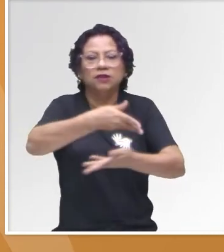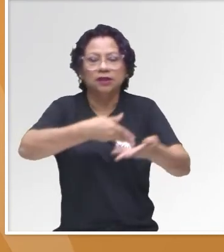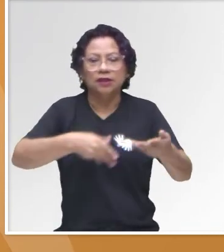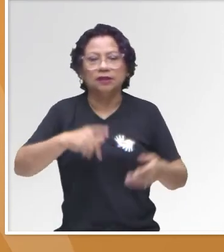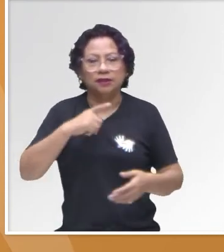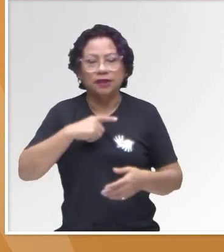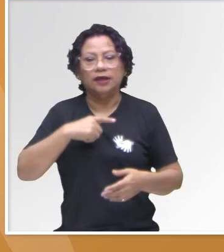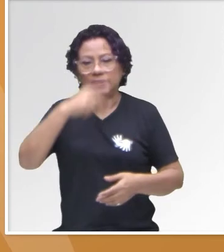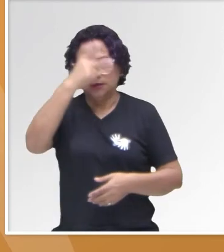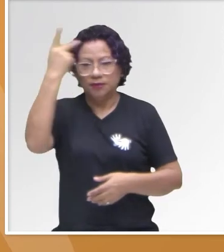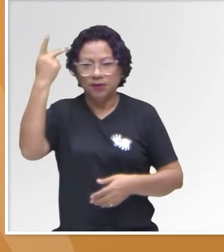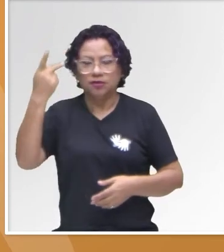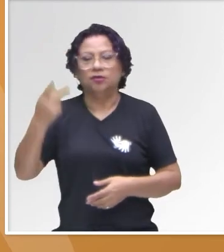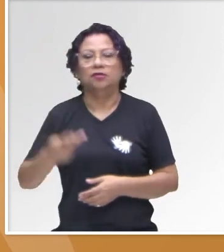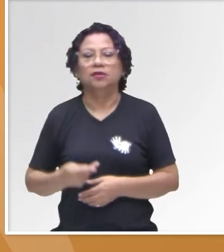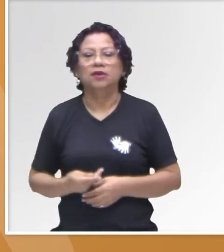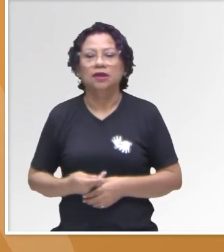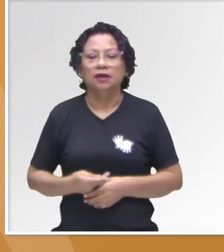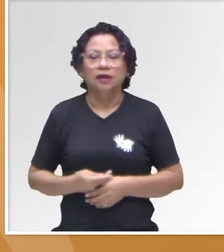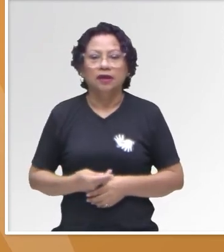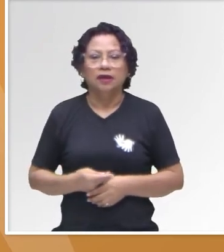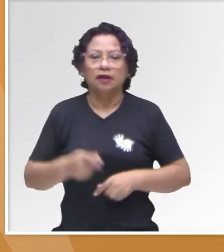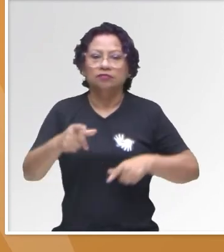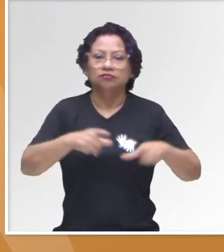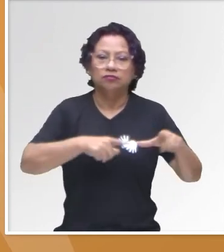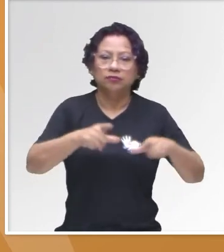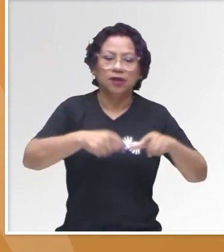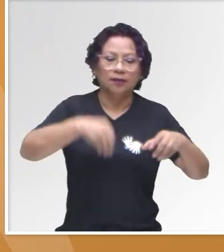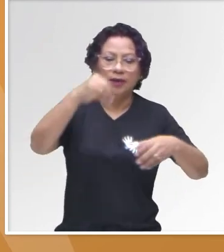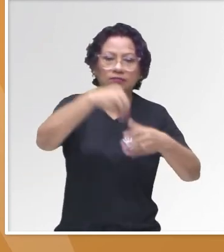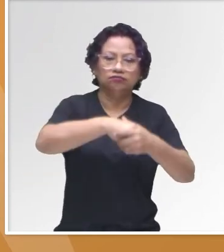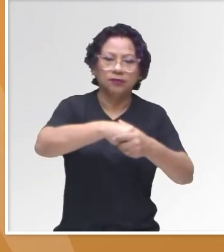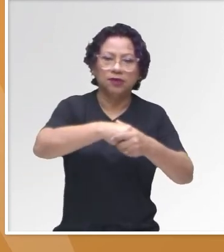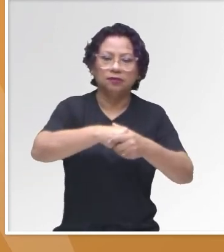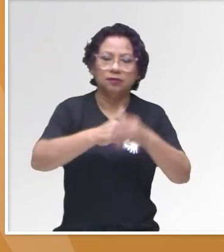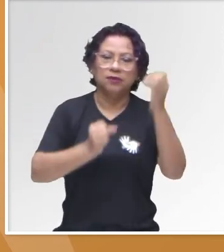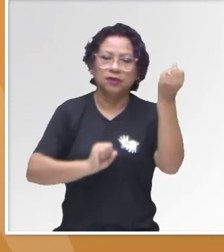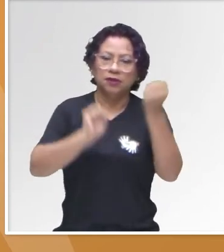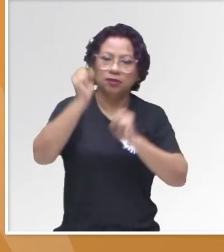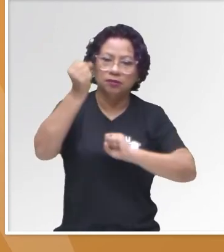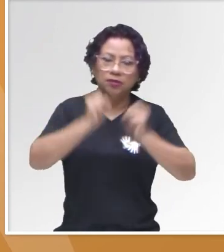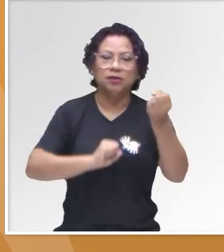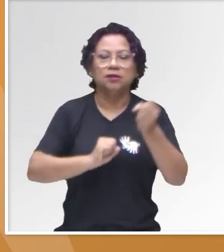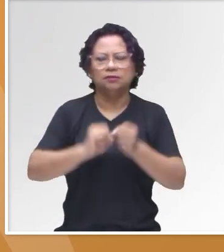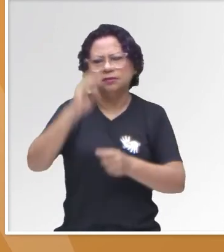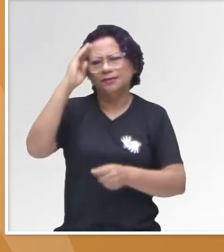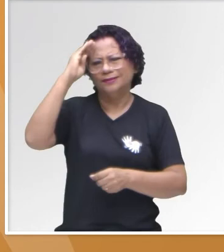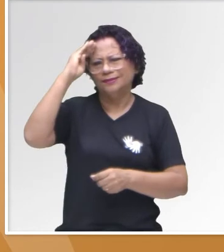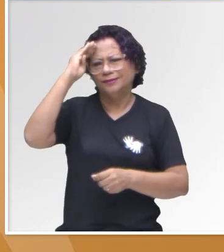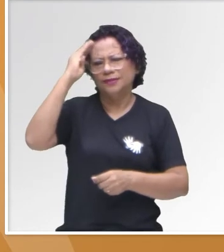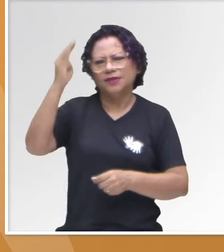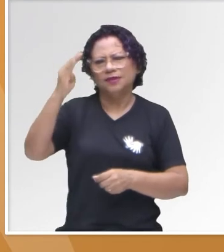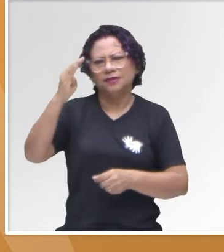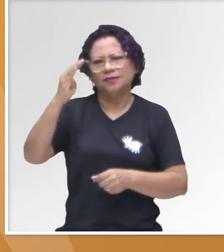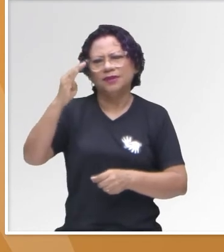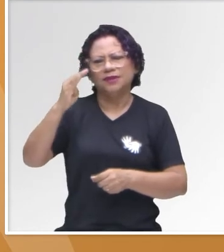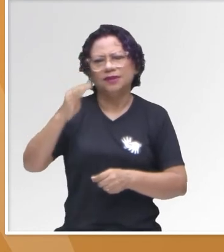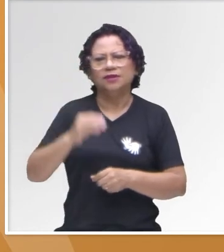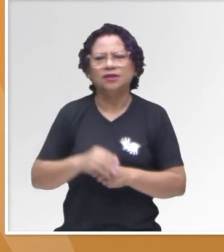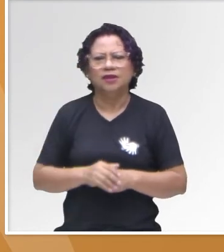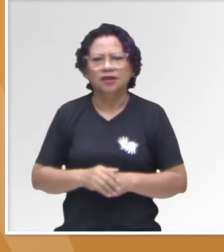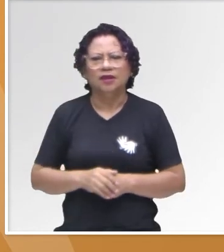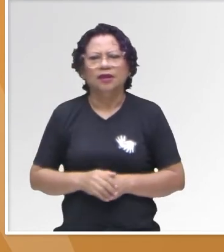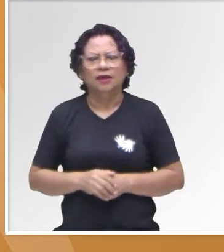obra, né, que pode servir para aquela indústria, principalmente com relação ainda, né, a gente ainda tem essa situação da mão de